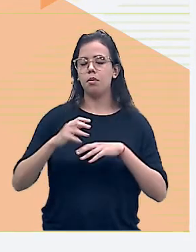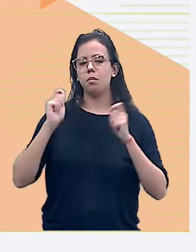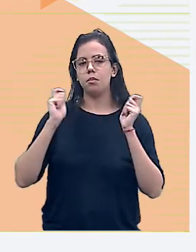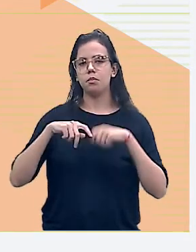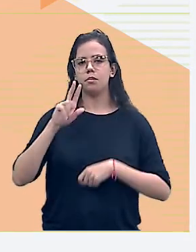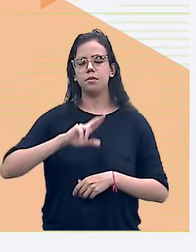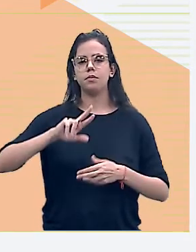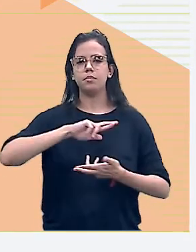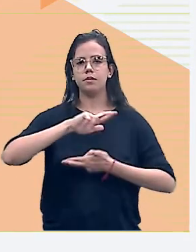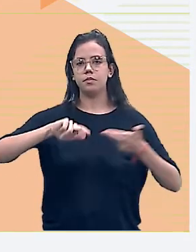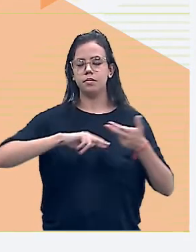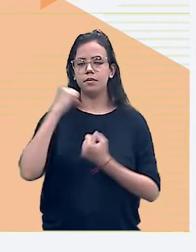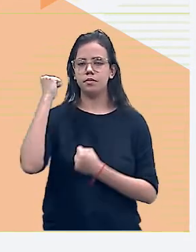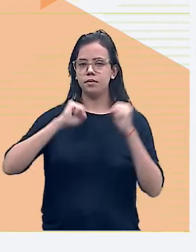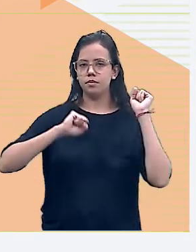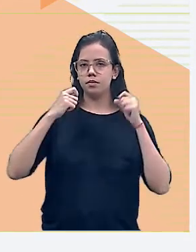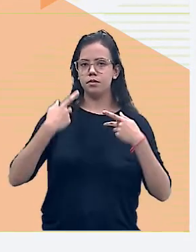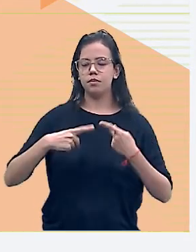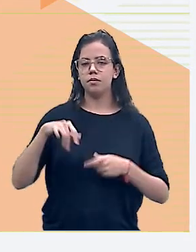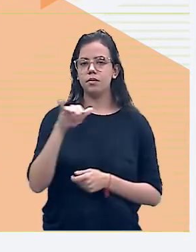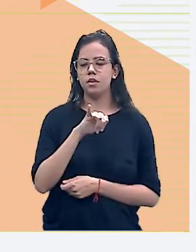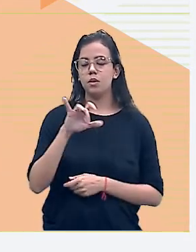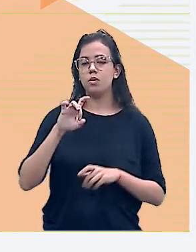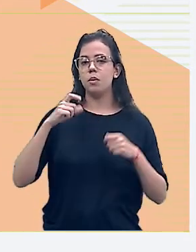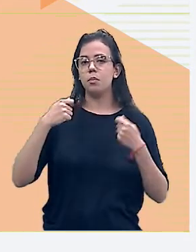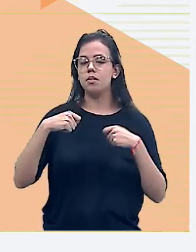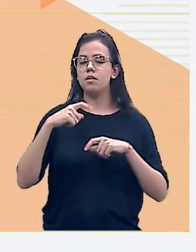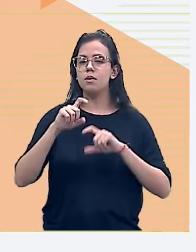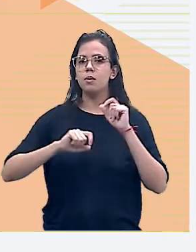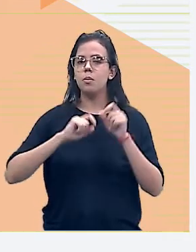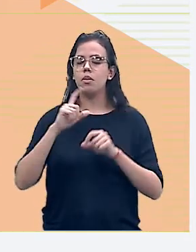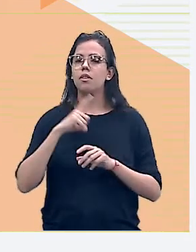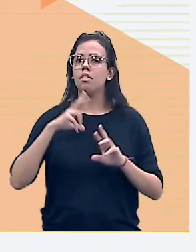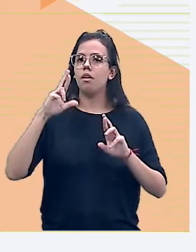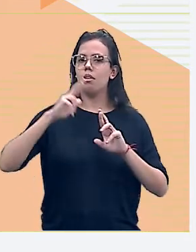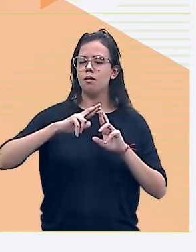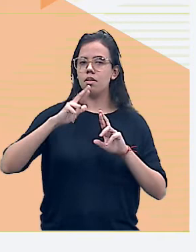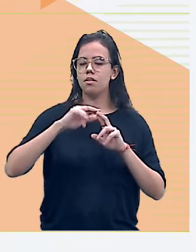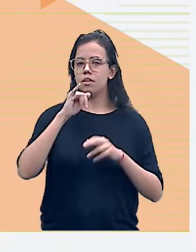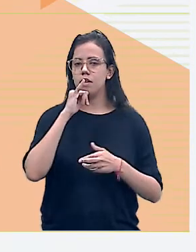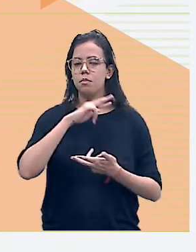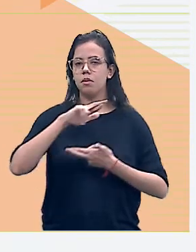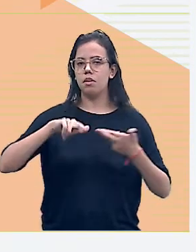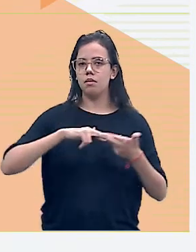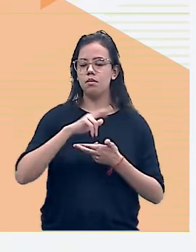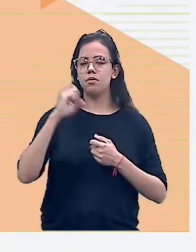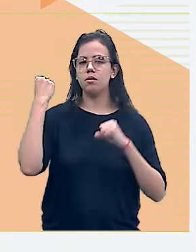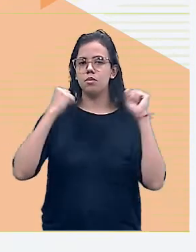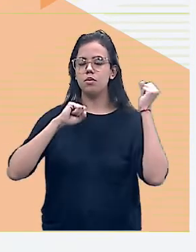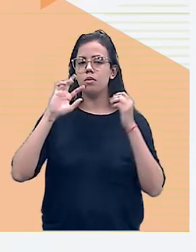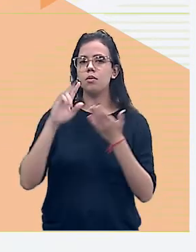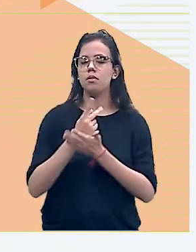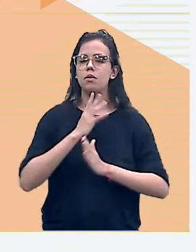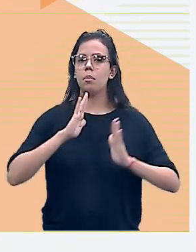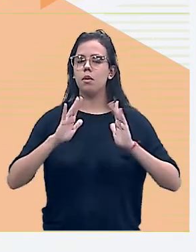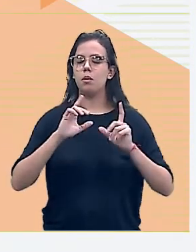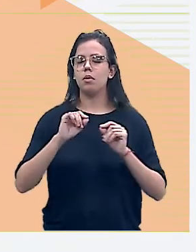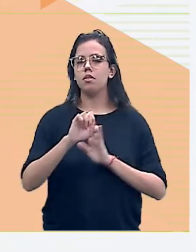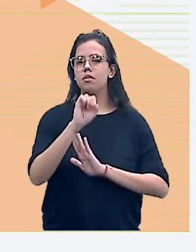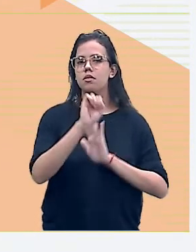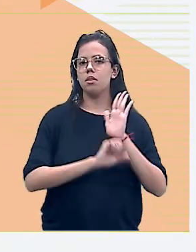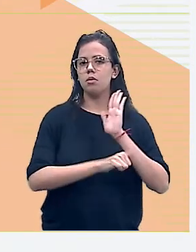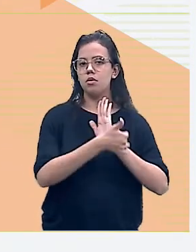revolução industrial de forma e tranquilo só lembre de legitimar o repertório Revoluções Industriais ocorrido entre quais séculos 18 19